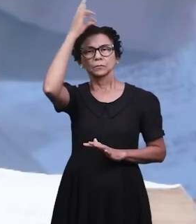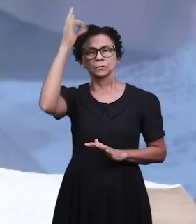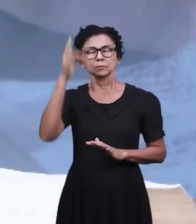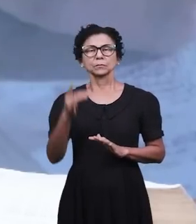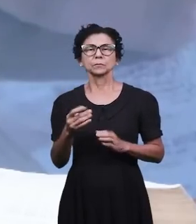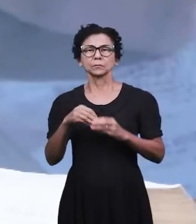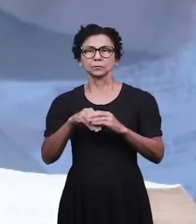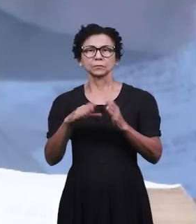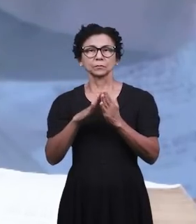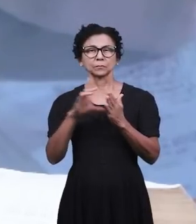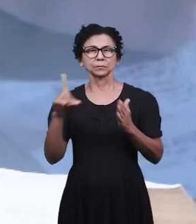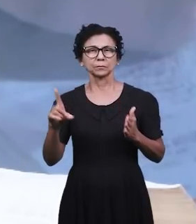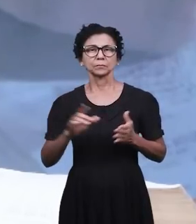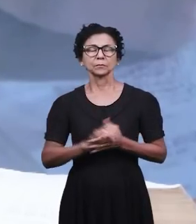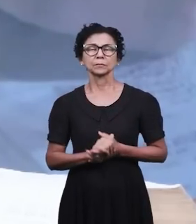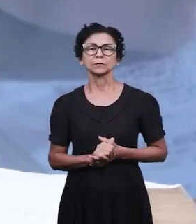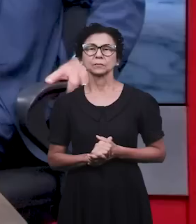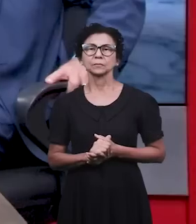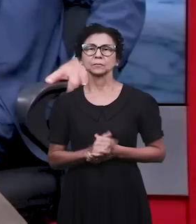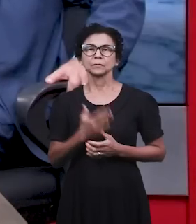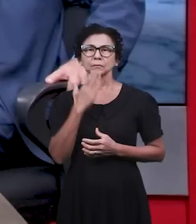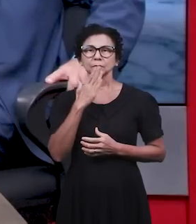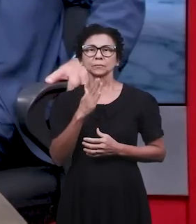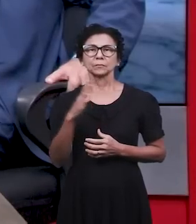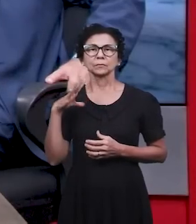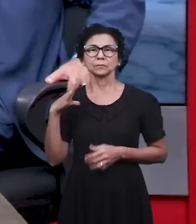Desde a salvação do homem.